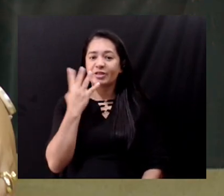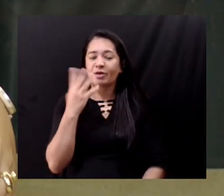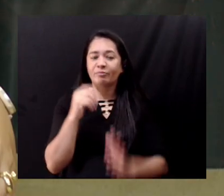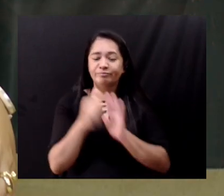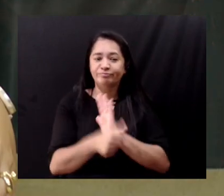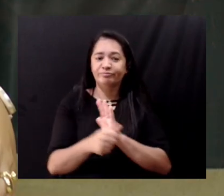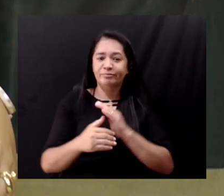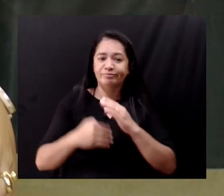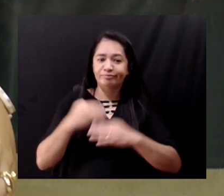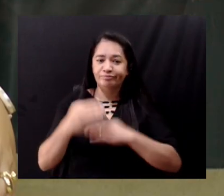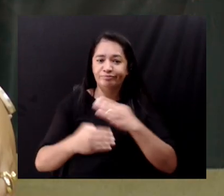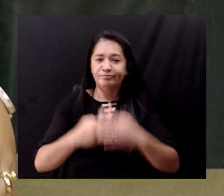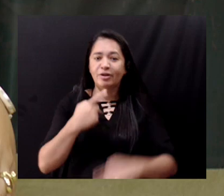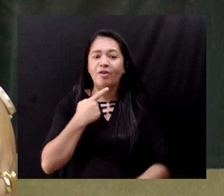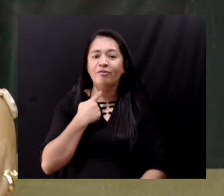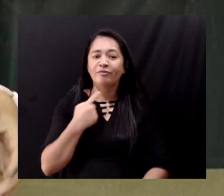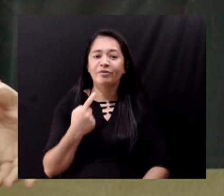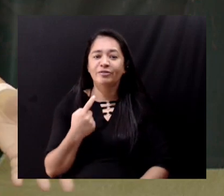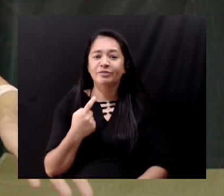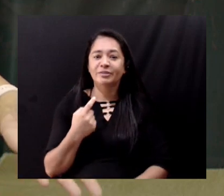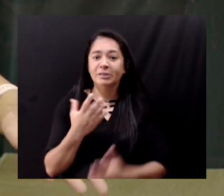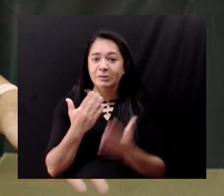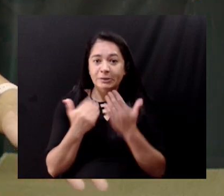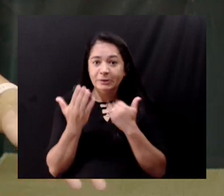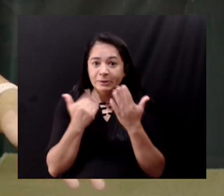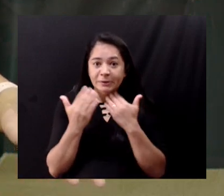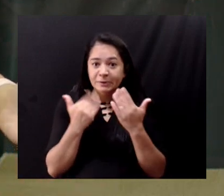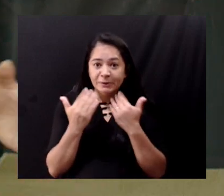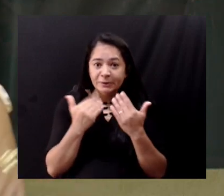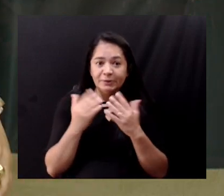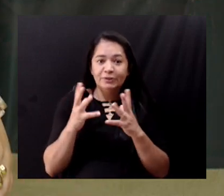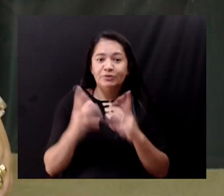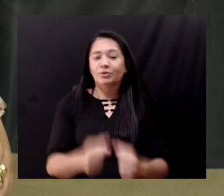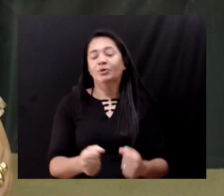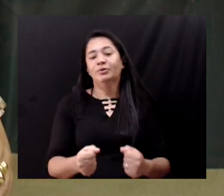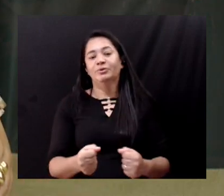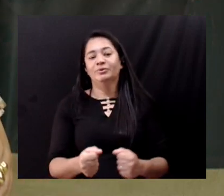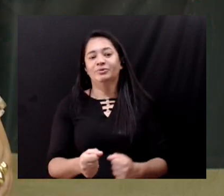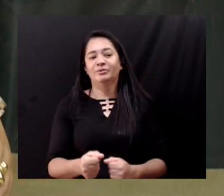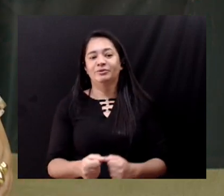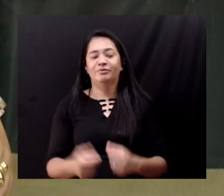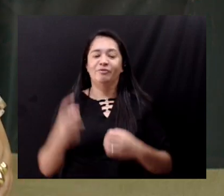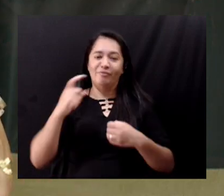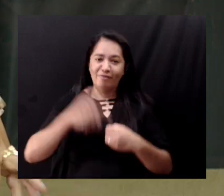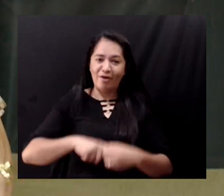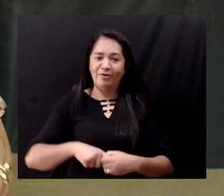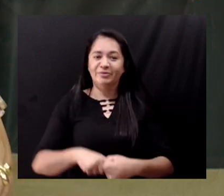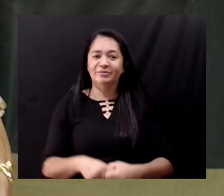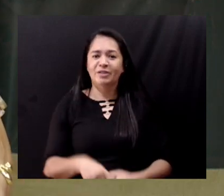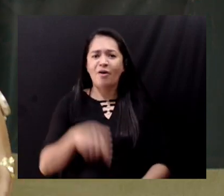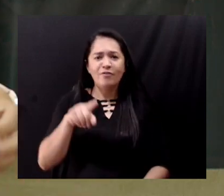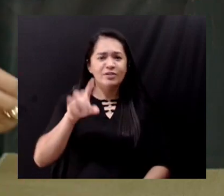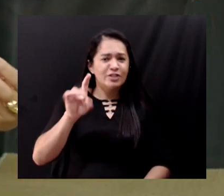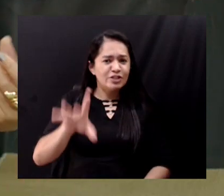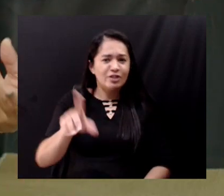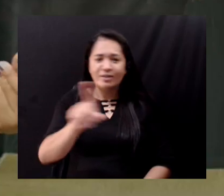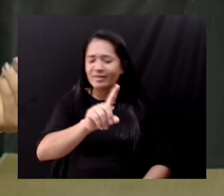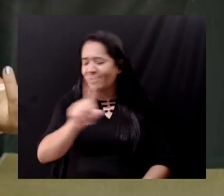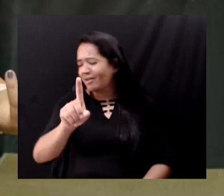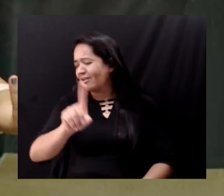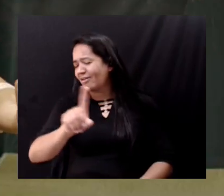vontade de enfiar o pé na jaca vence. Não é só você, não, amiga. Seja bem-vinda ao time. Existe